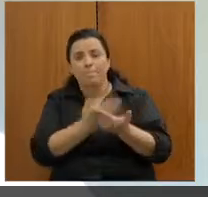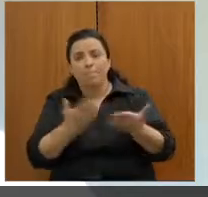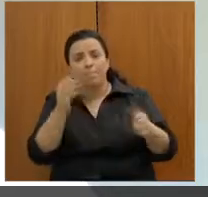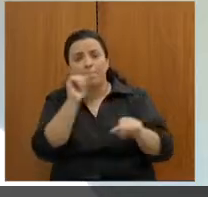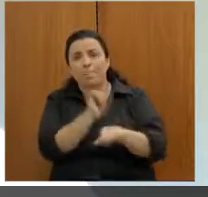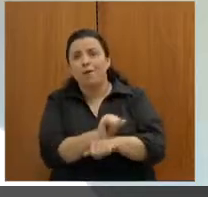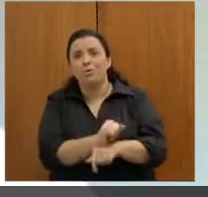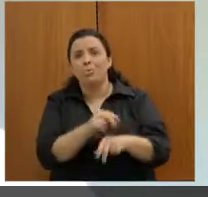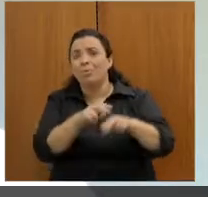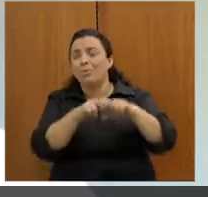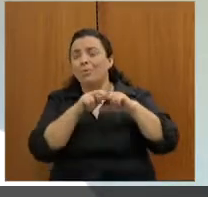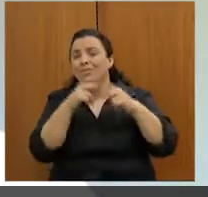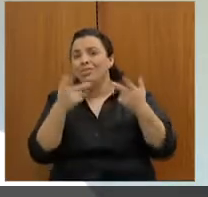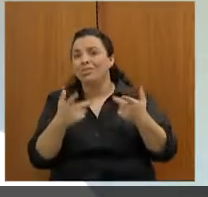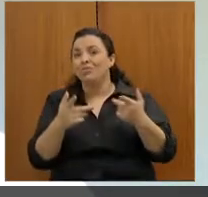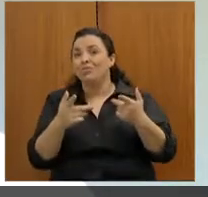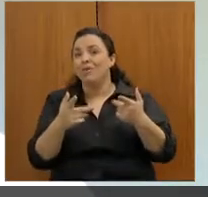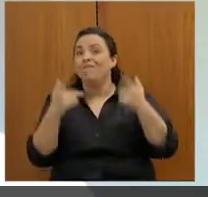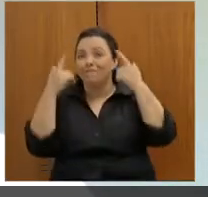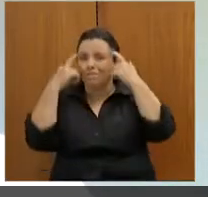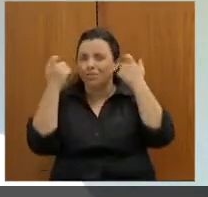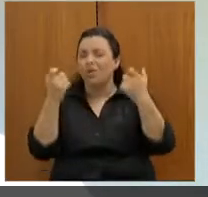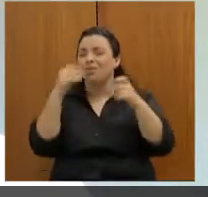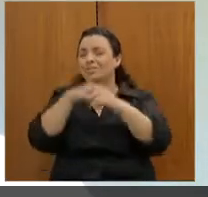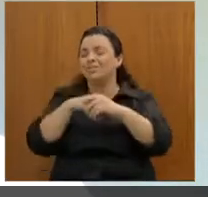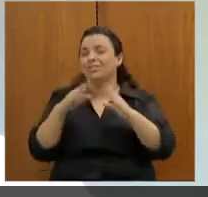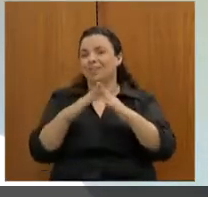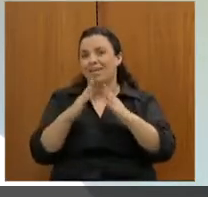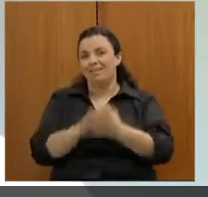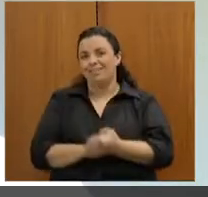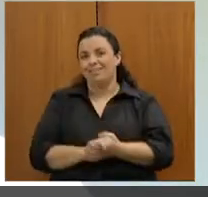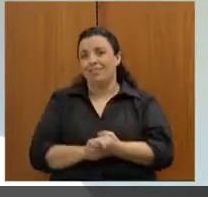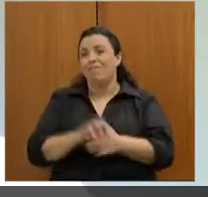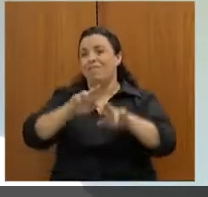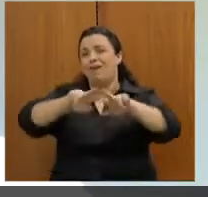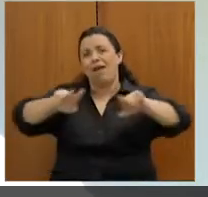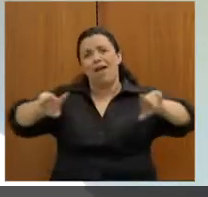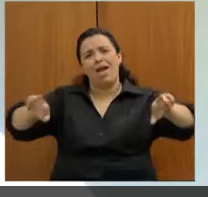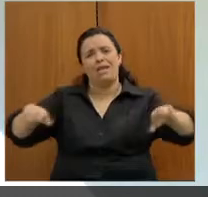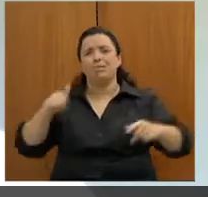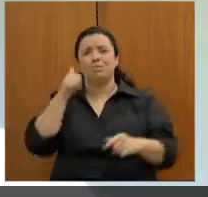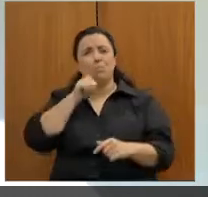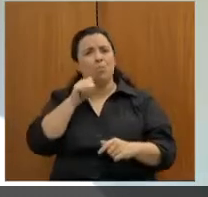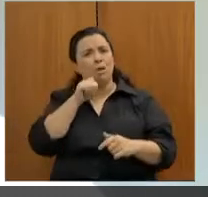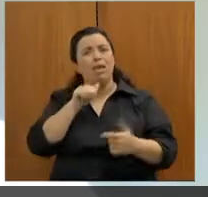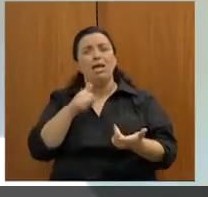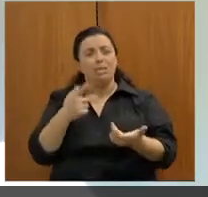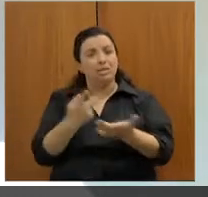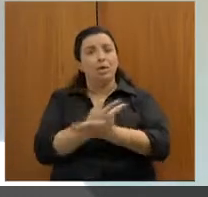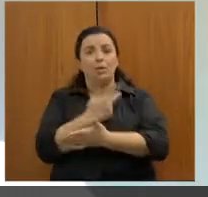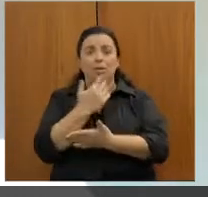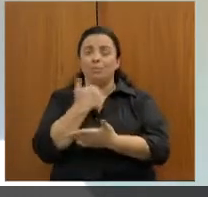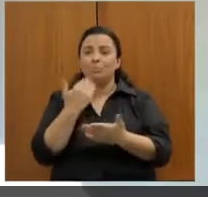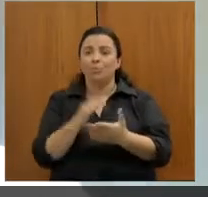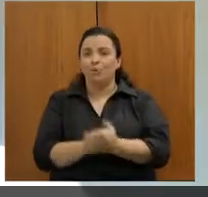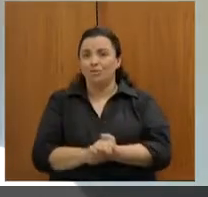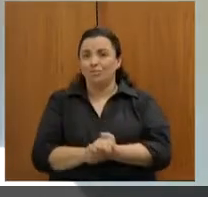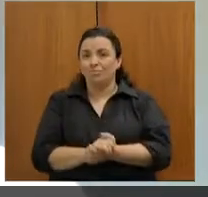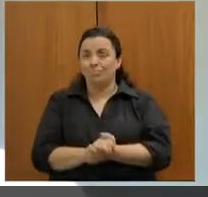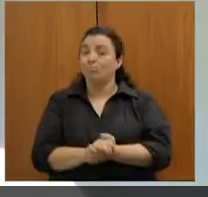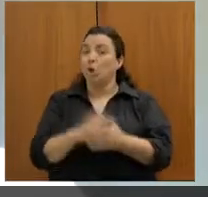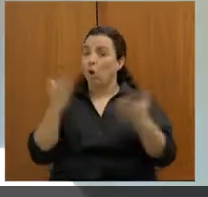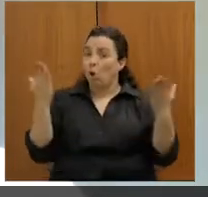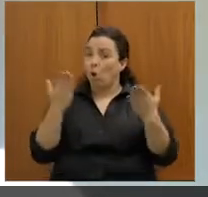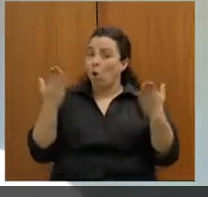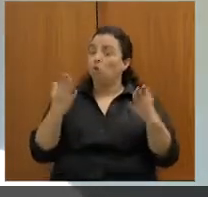a várias outras Marias que ainda tem a Vida ceifada 15 anos após a aprovação da